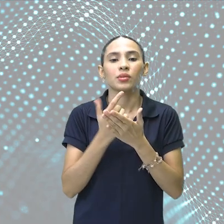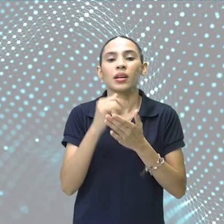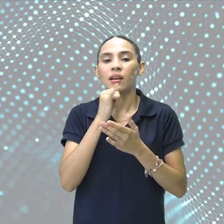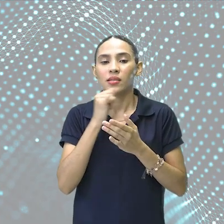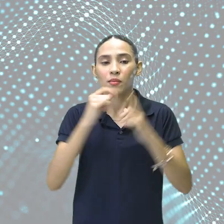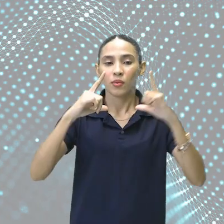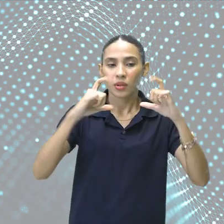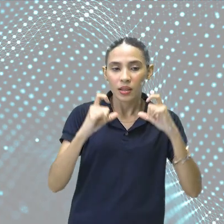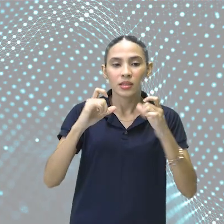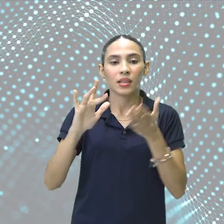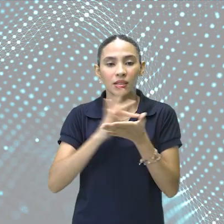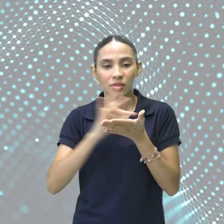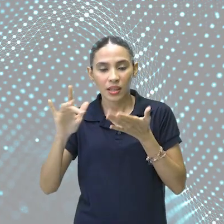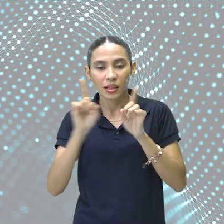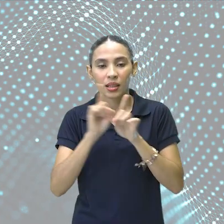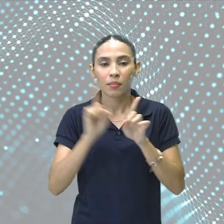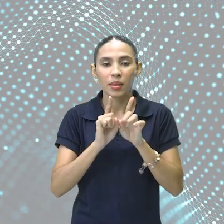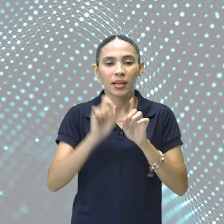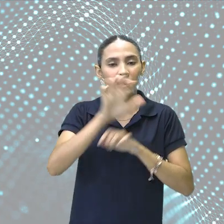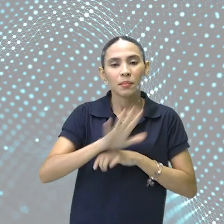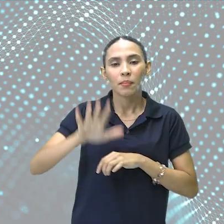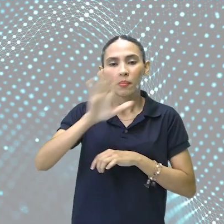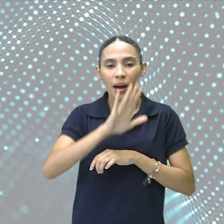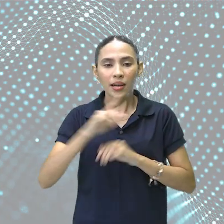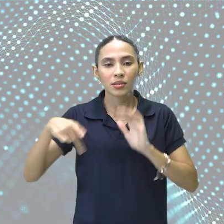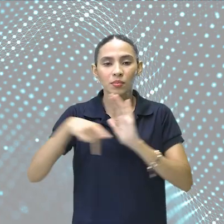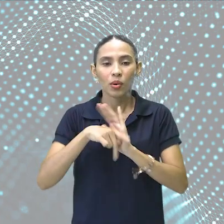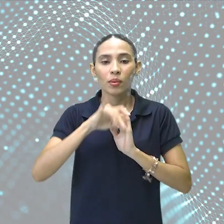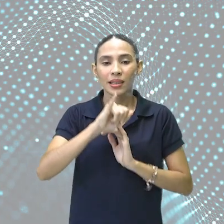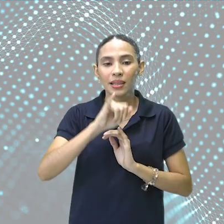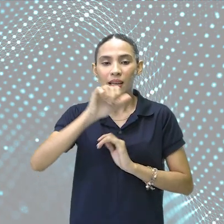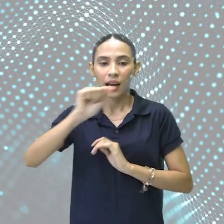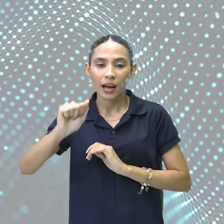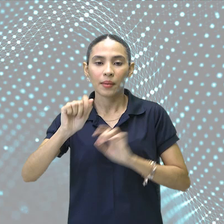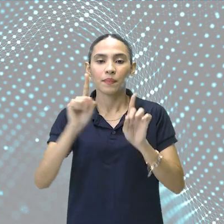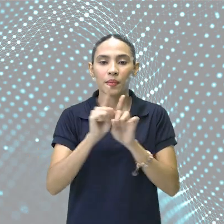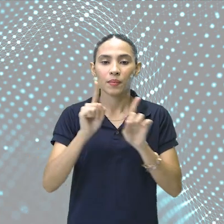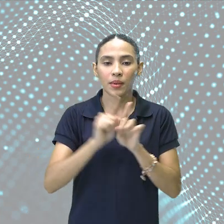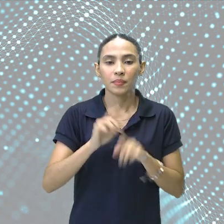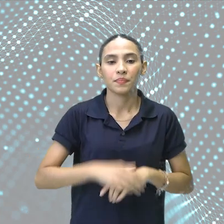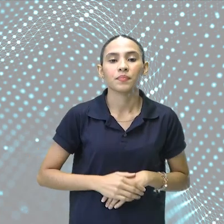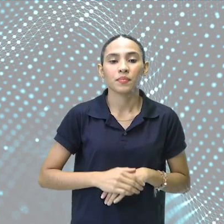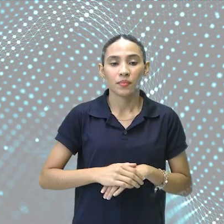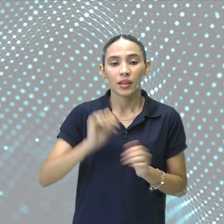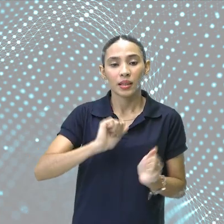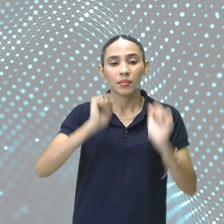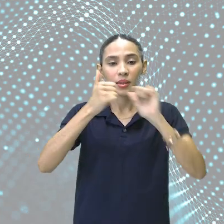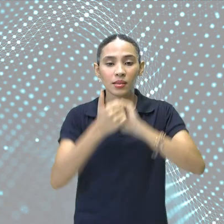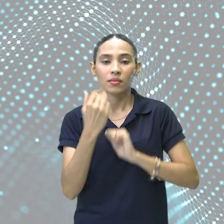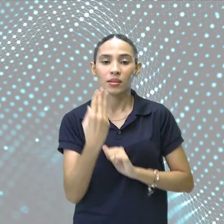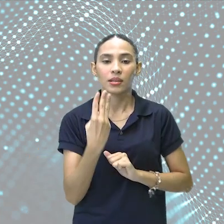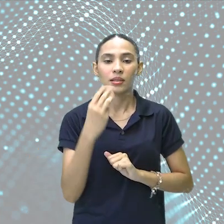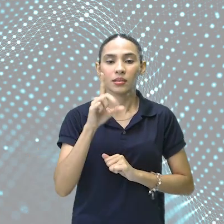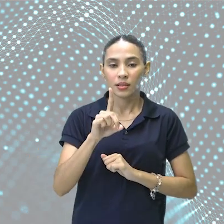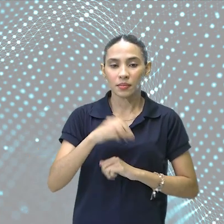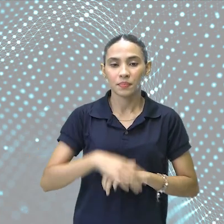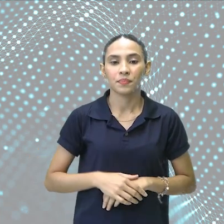fotografias editadas, ilustrações geradas por inteligência artificial e modelagem em